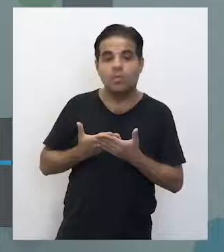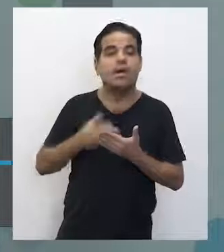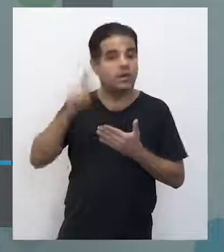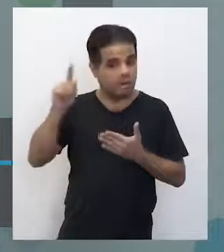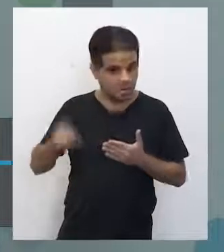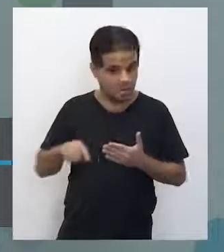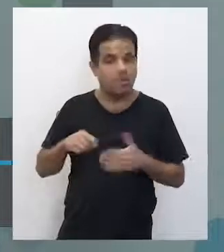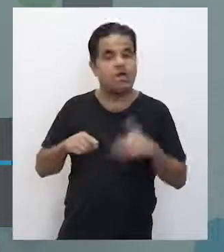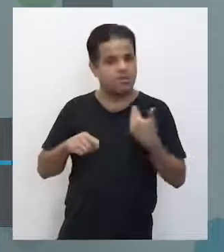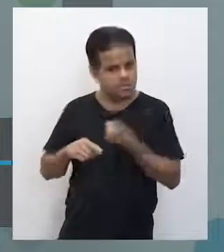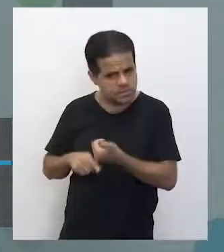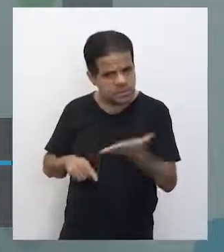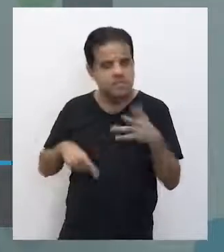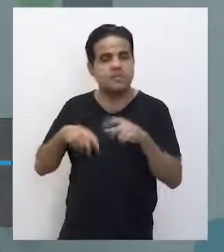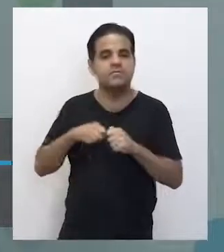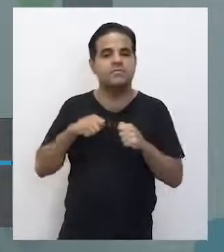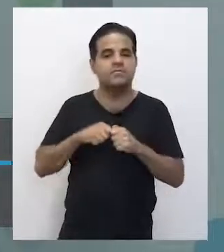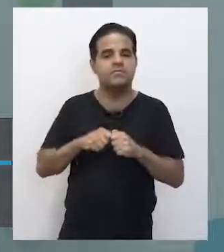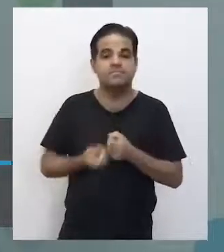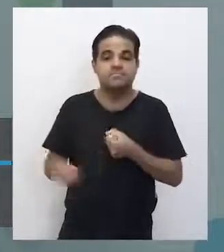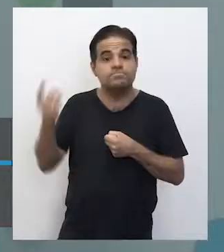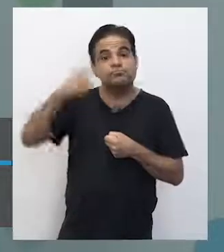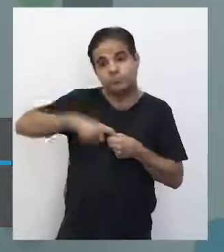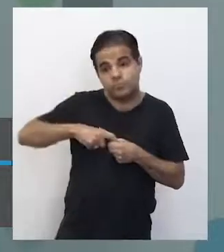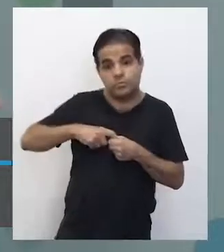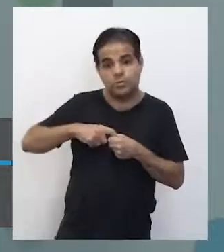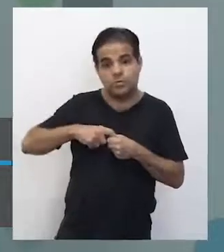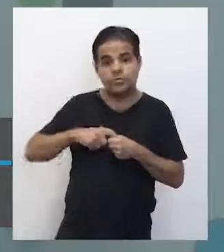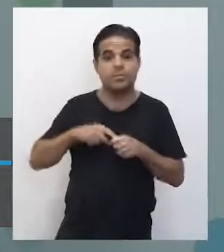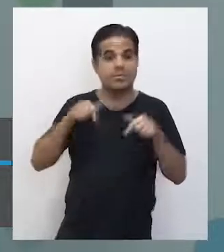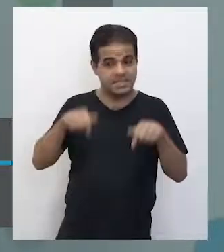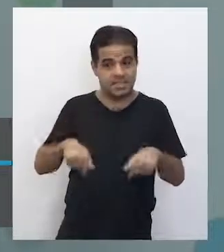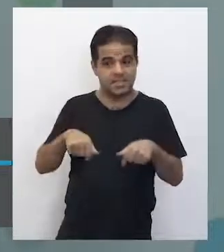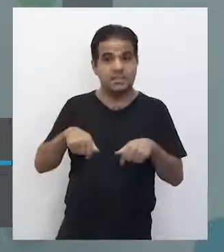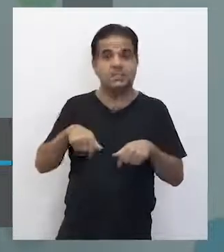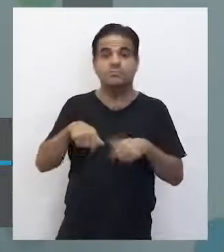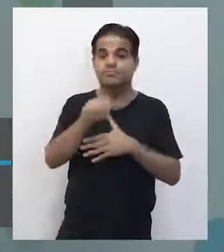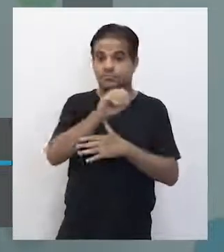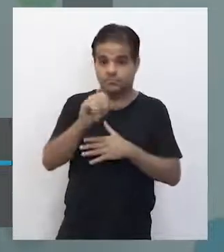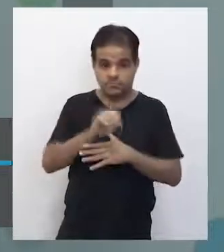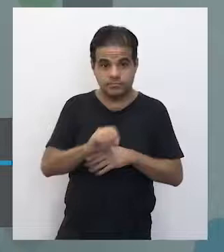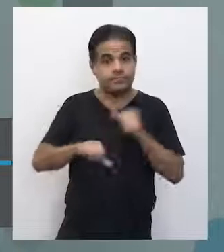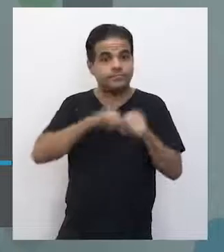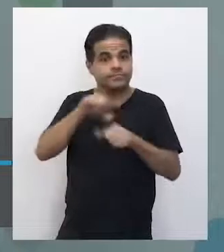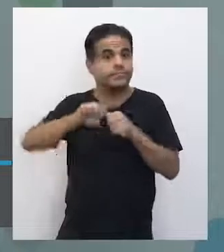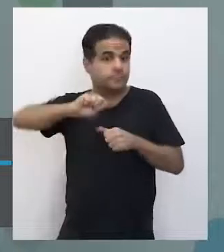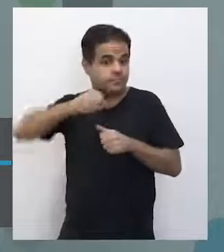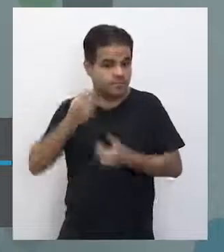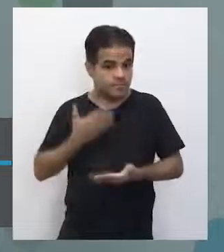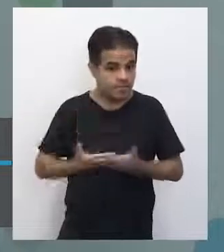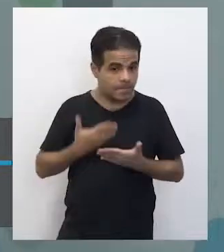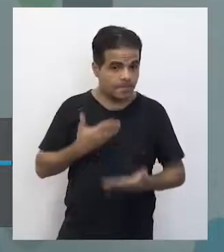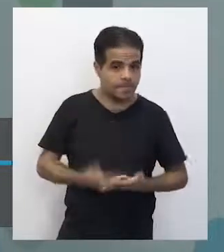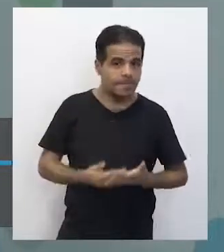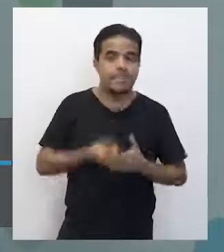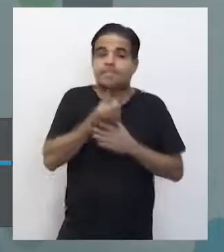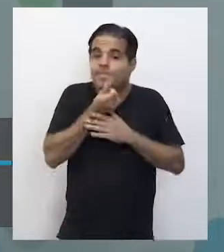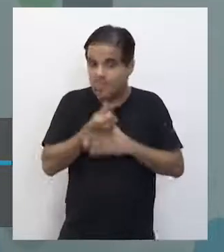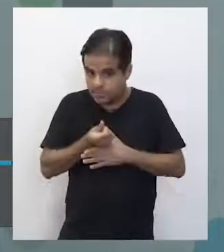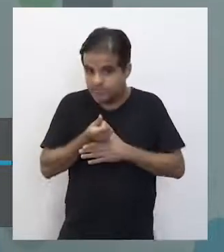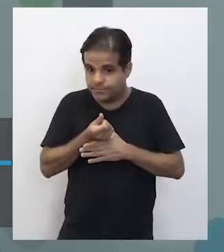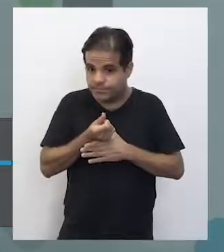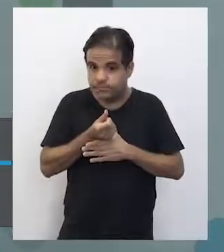que vocês fariam no retorno. Mas aqui no Centro de Mídias a gente transforma essas 8 aulas em